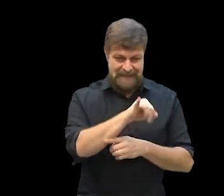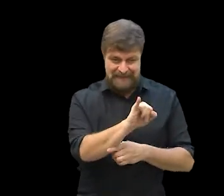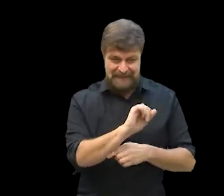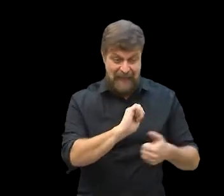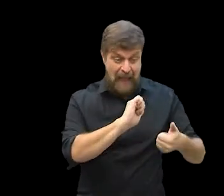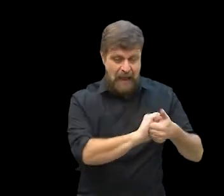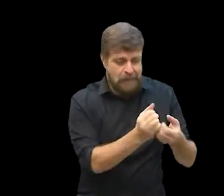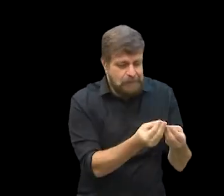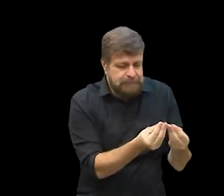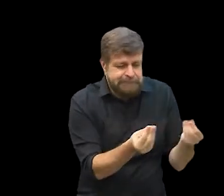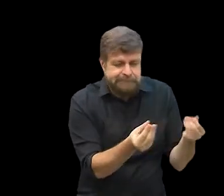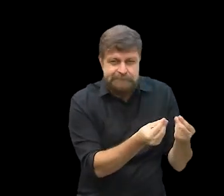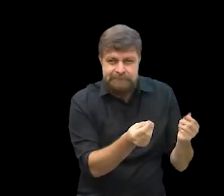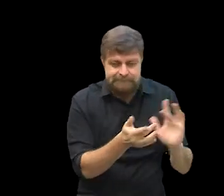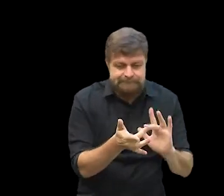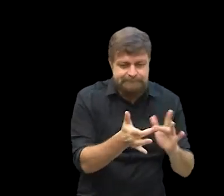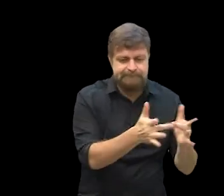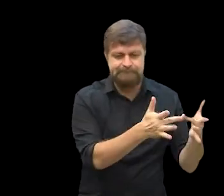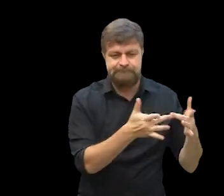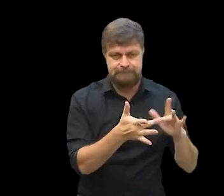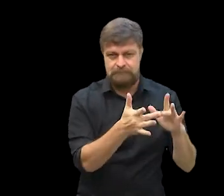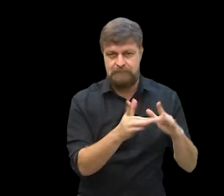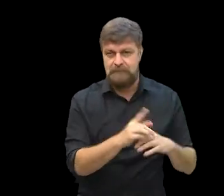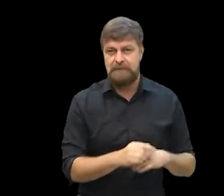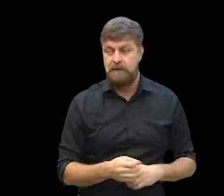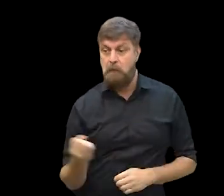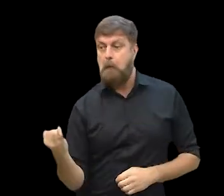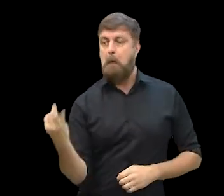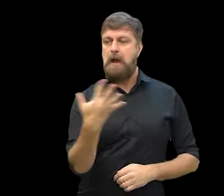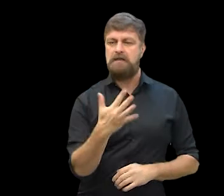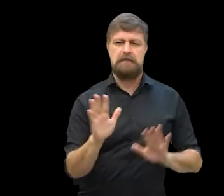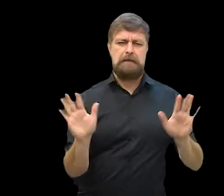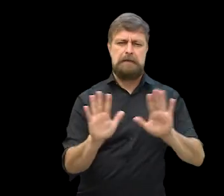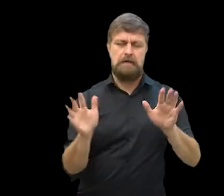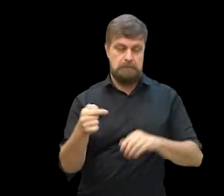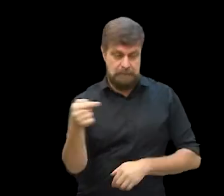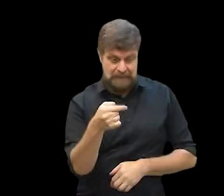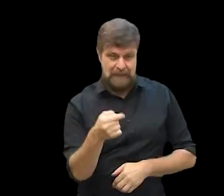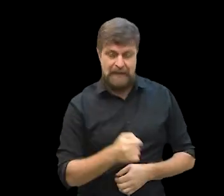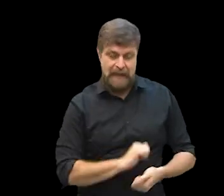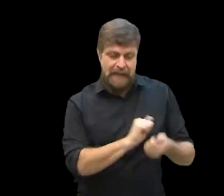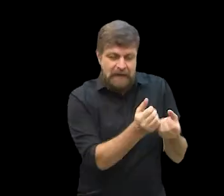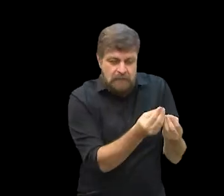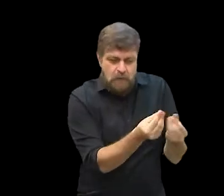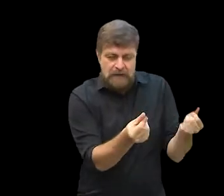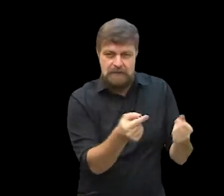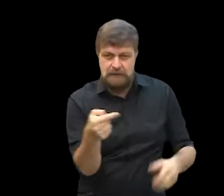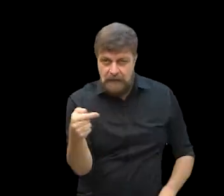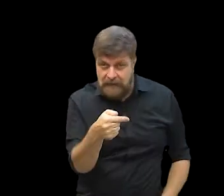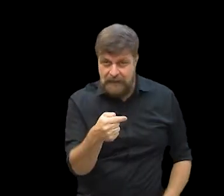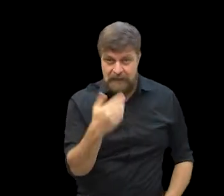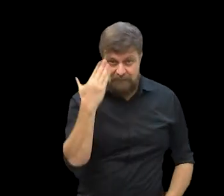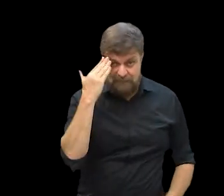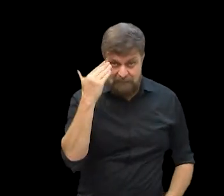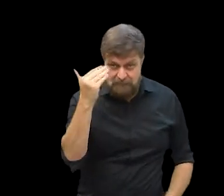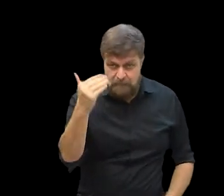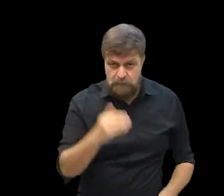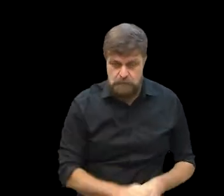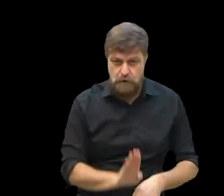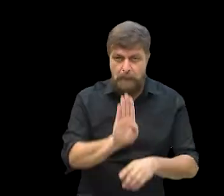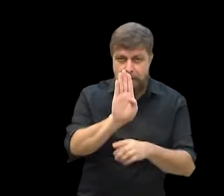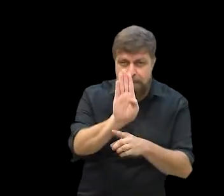pela qualidade das relações, não pela quantidade. Mas o BNI é muito conhecido